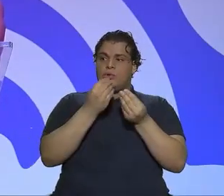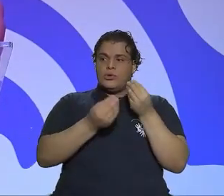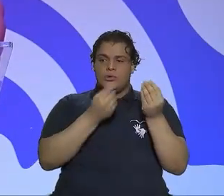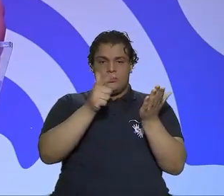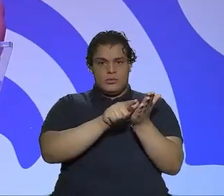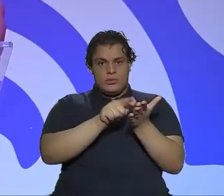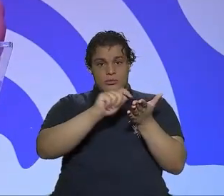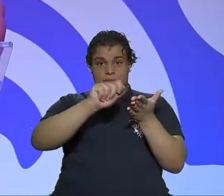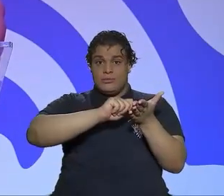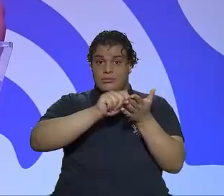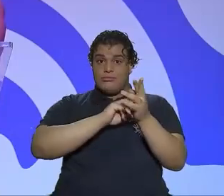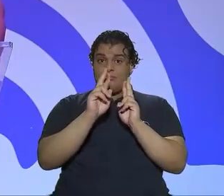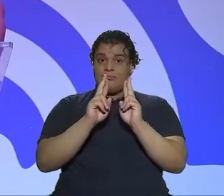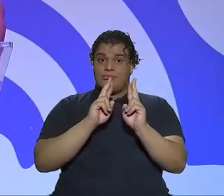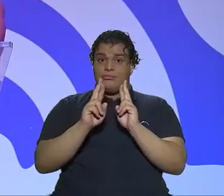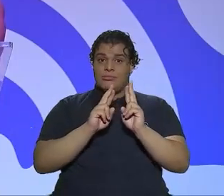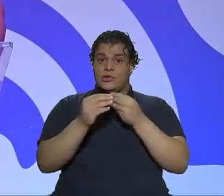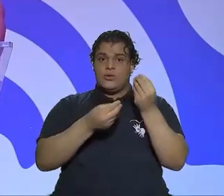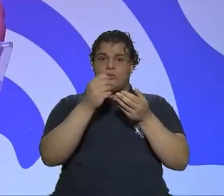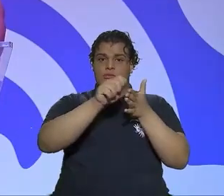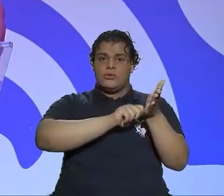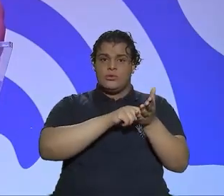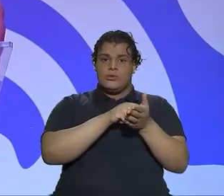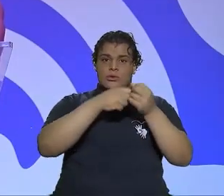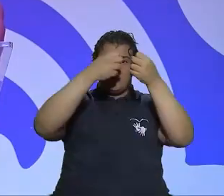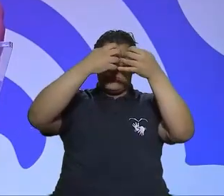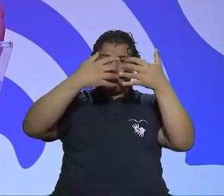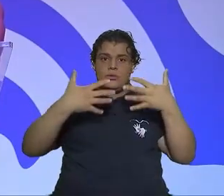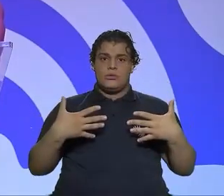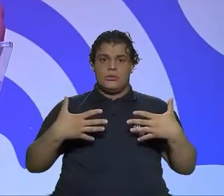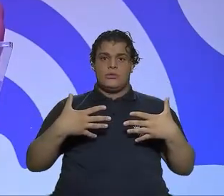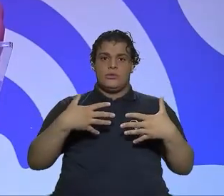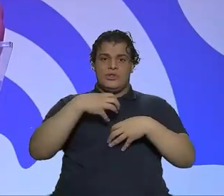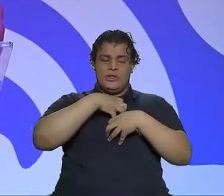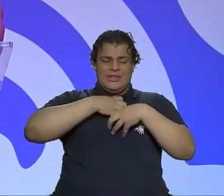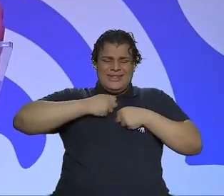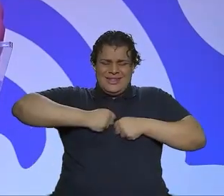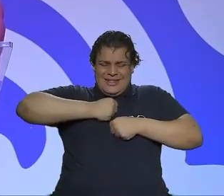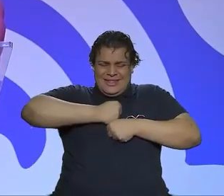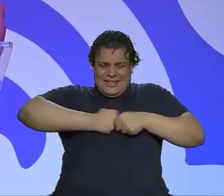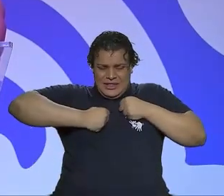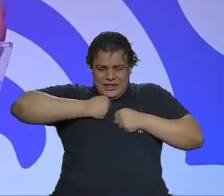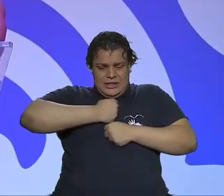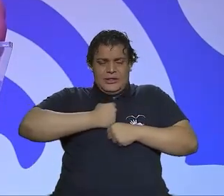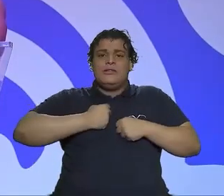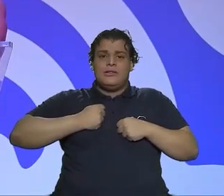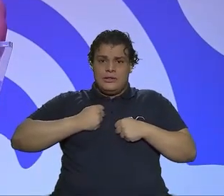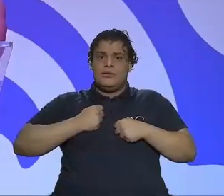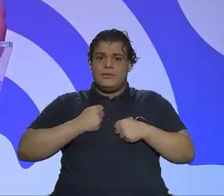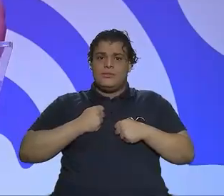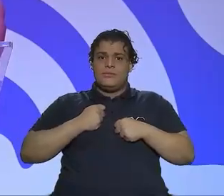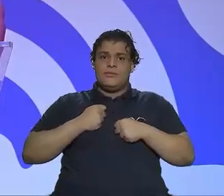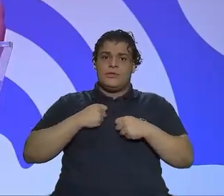escrito é em relação a como a autora consegue descrever o sentimento de amargura e caos diante